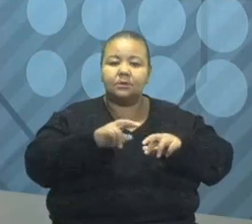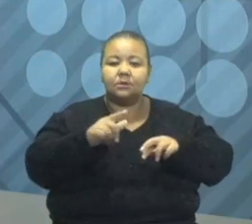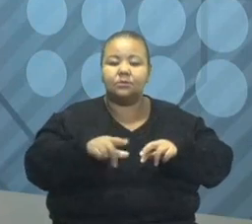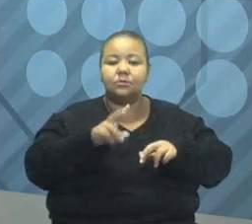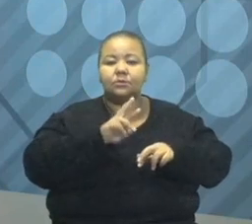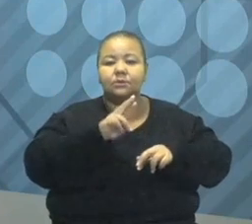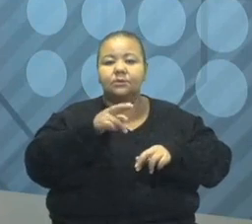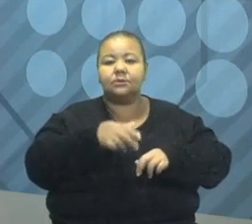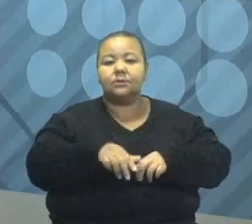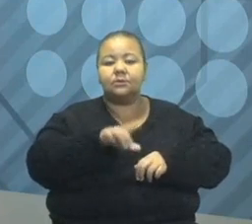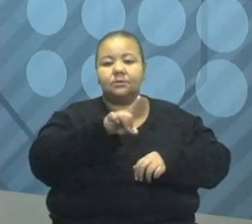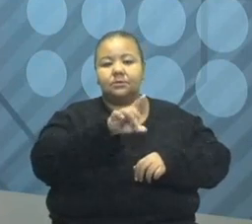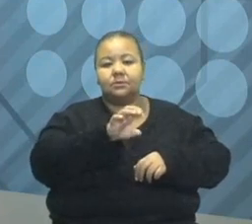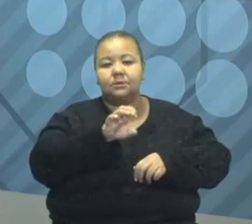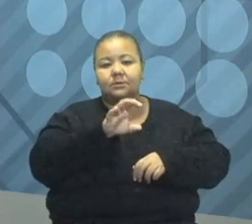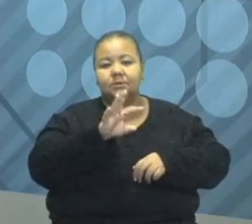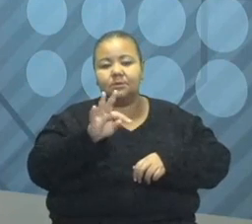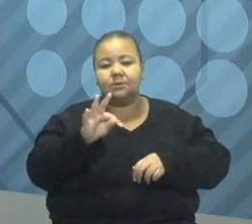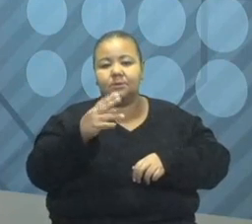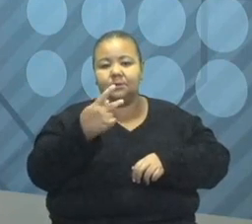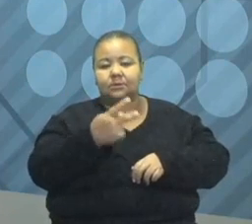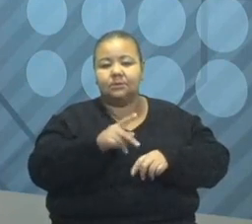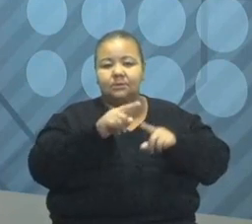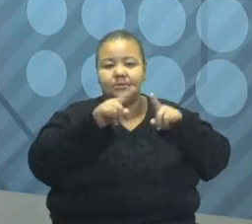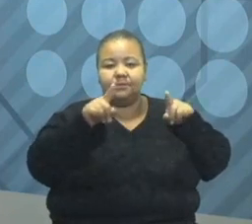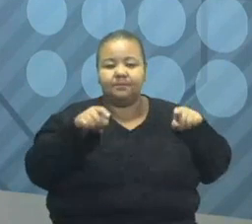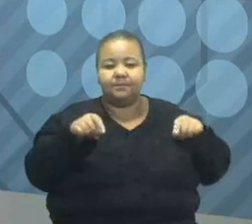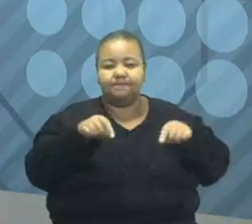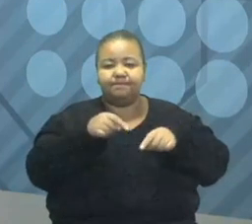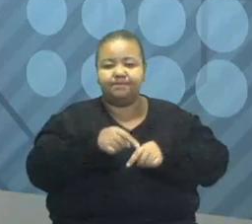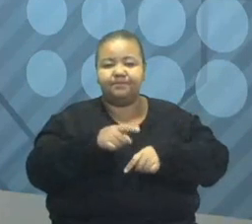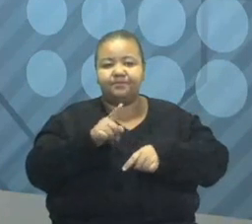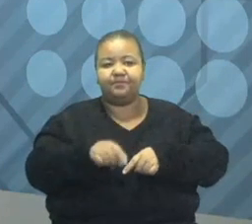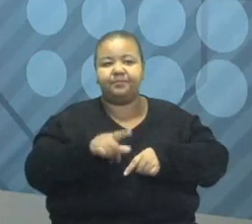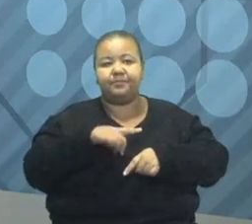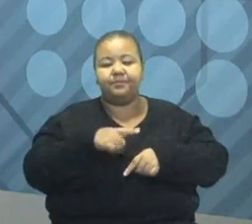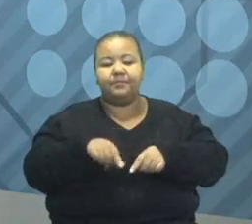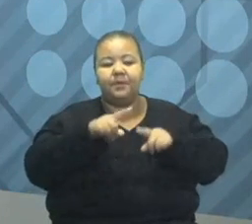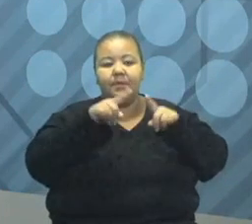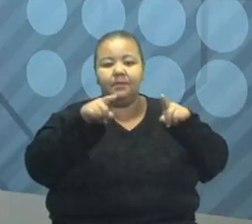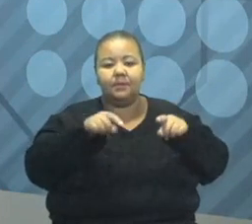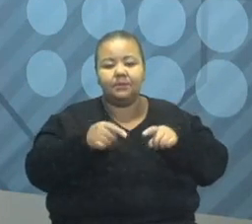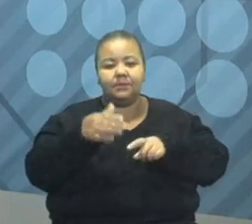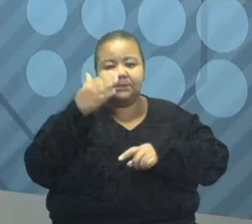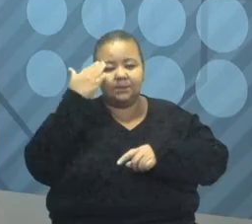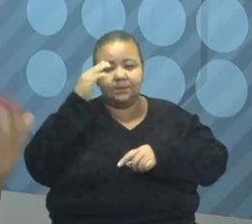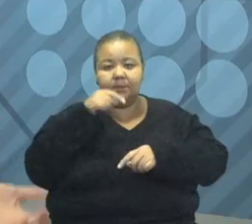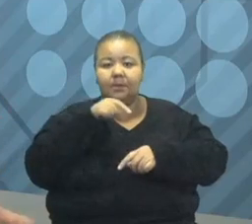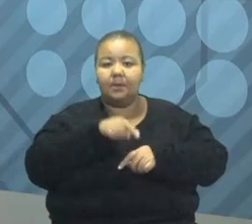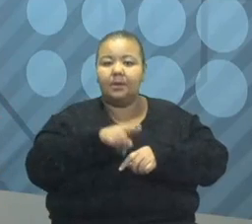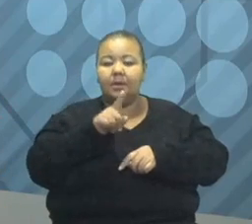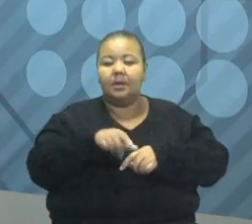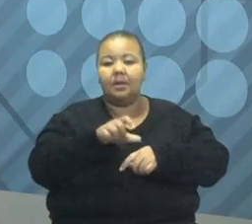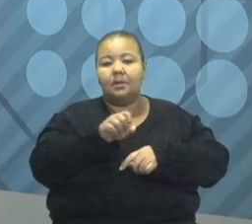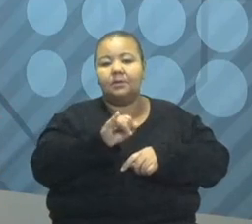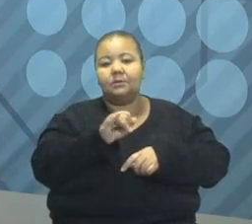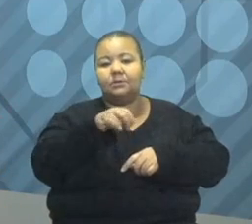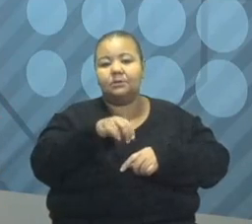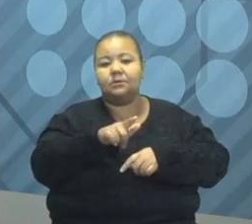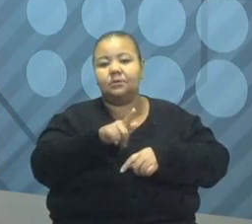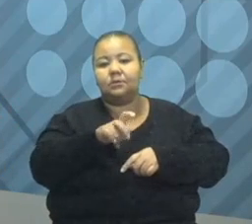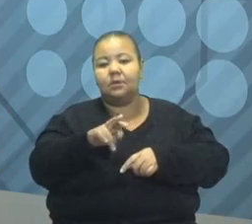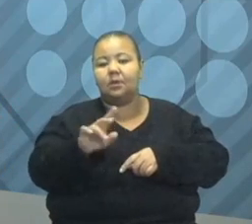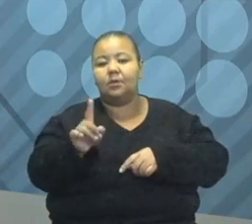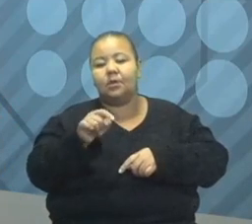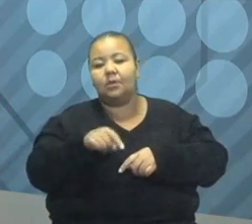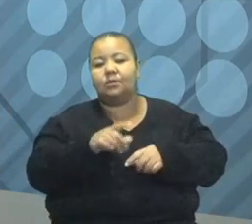o resultado do determinante da matriz. Você tem uma matriz, você quer saber se ela é singular ou não, é só você